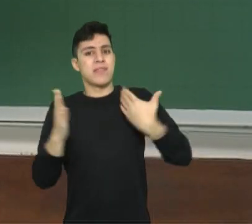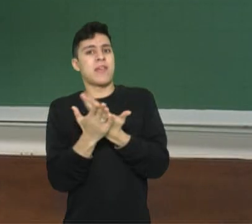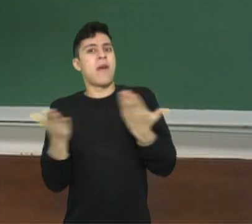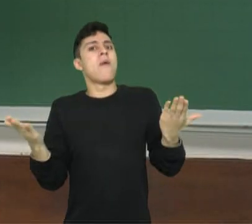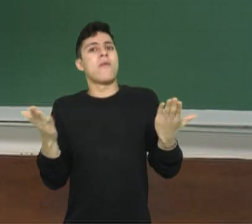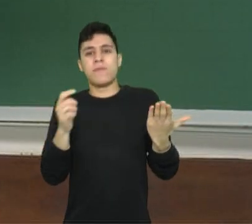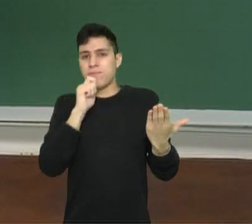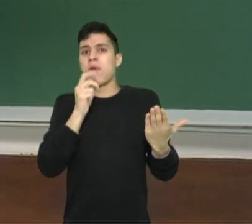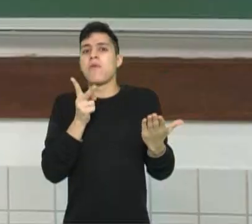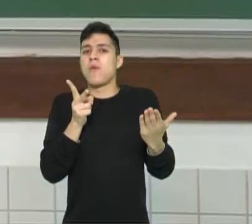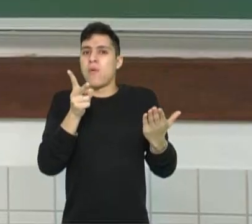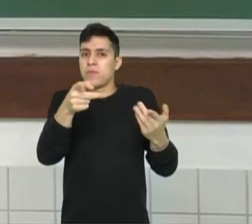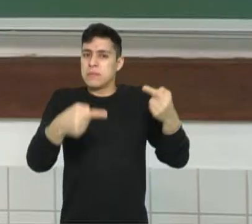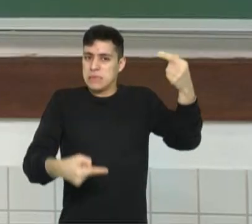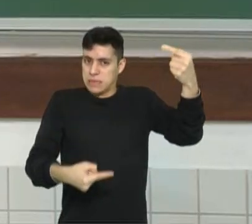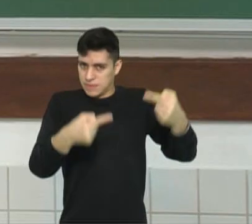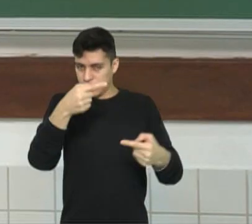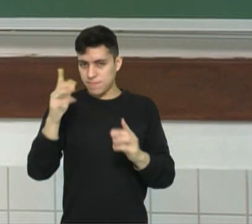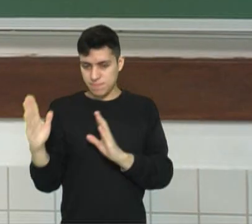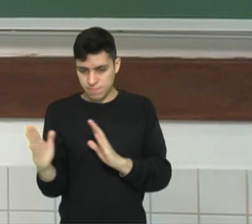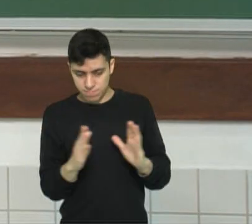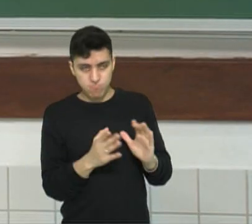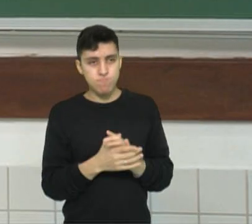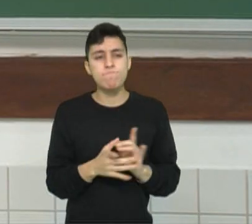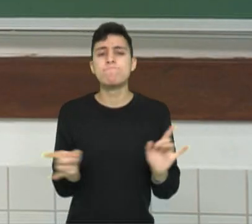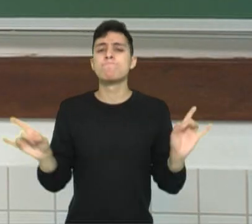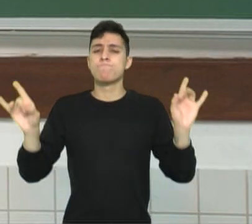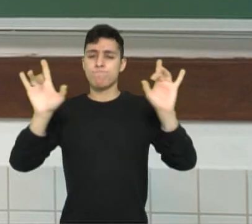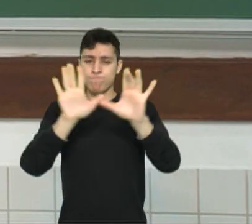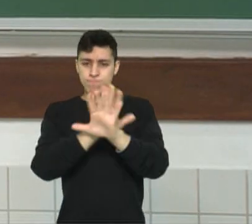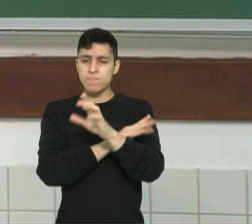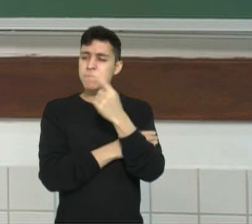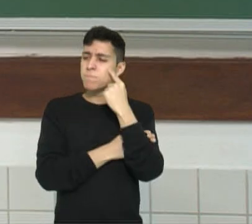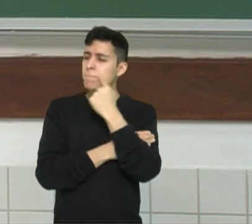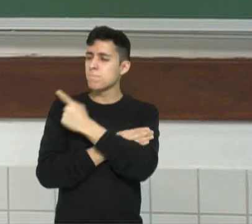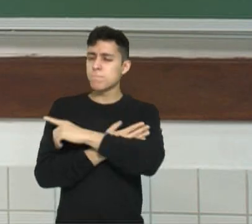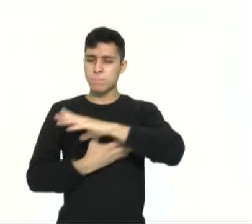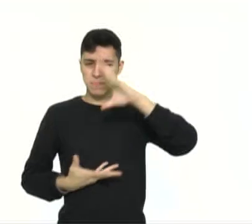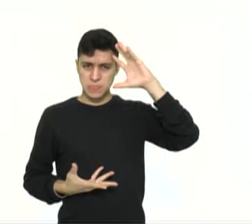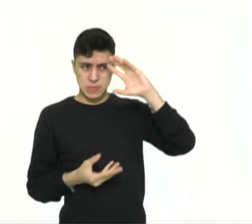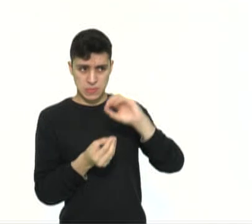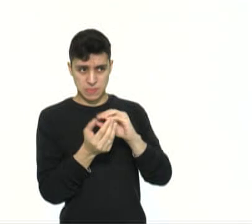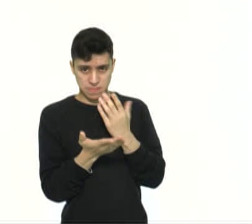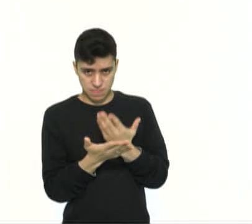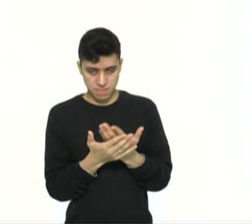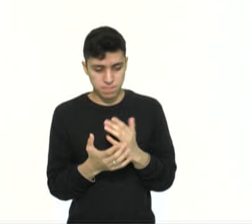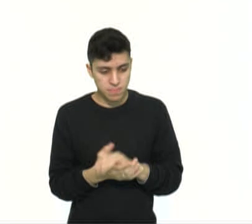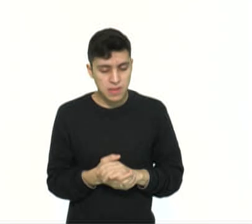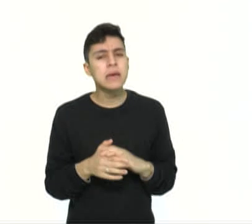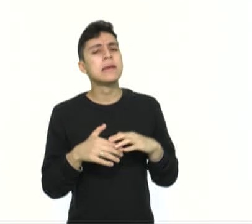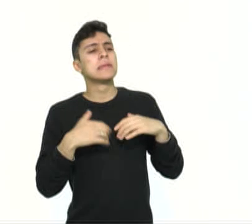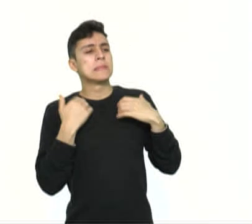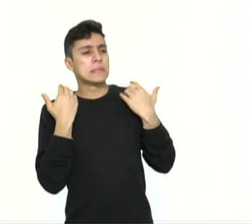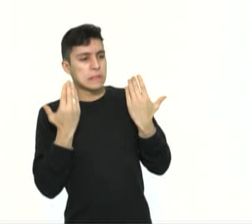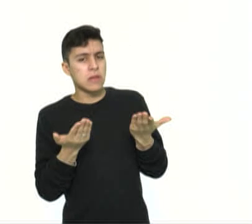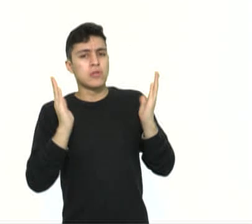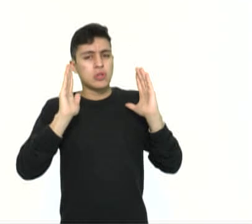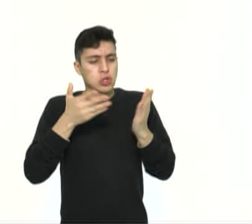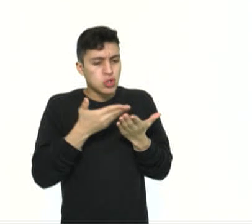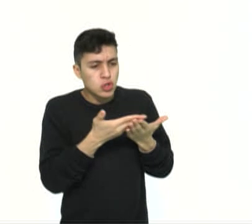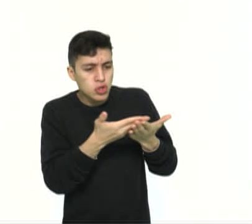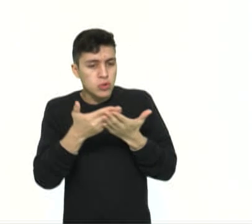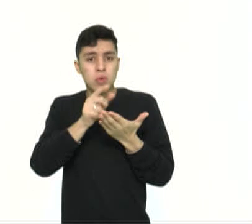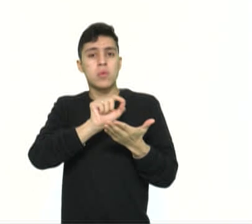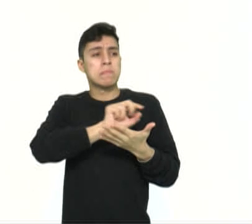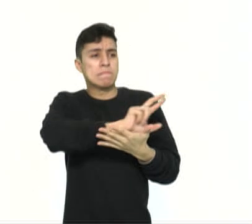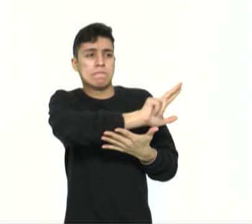não acabaram. Para nós terminarmos, nós vamos para nossas considerações gerais. Então, nós vimos que existia uma diversidade